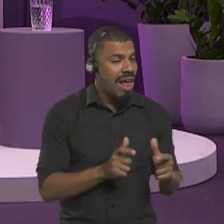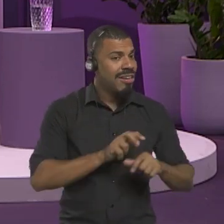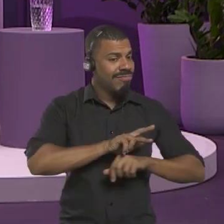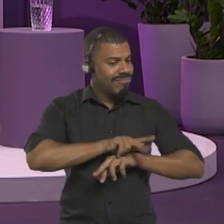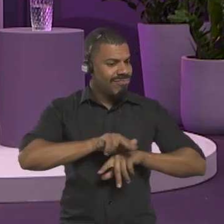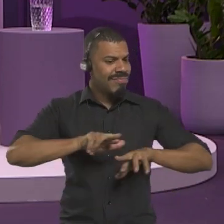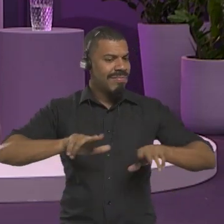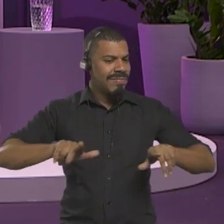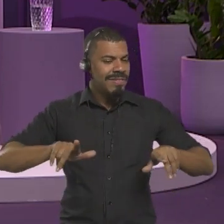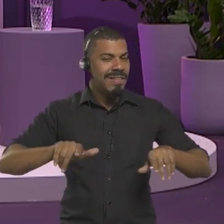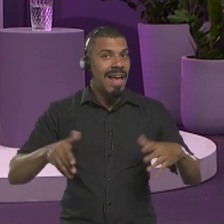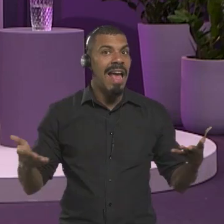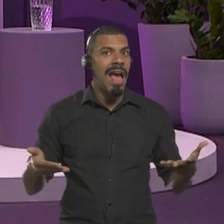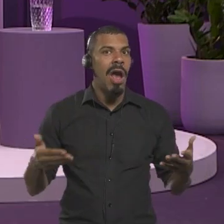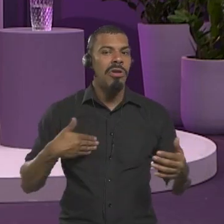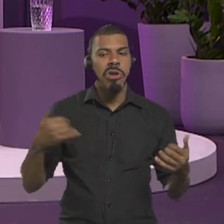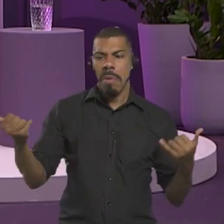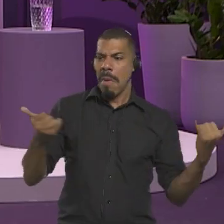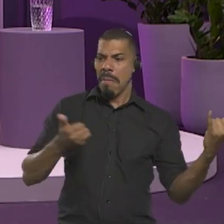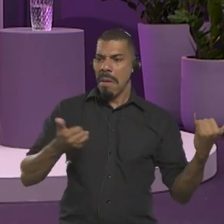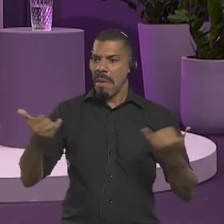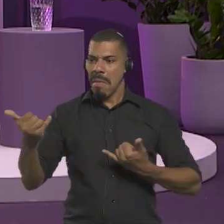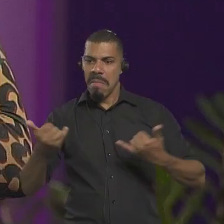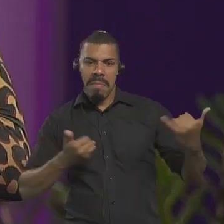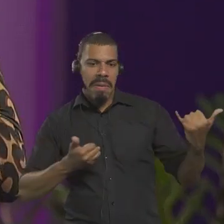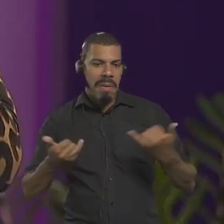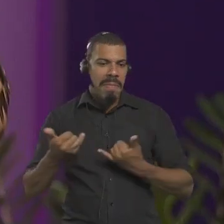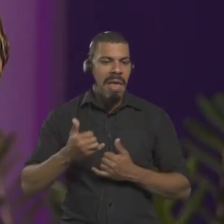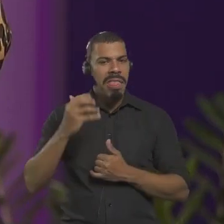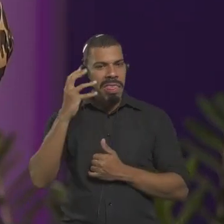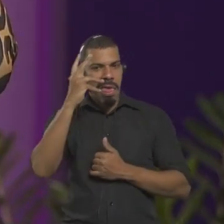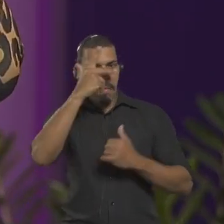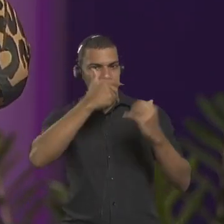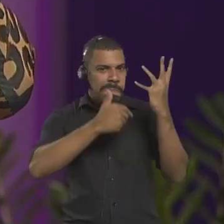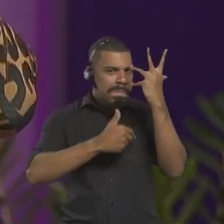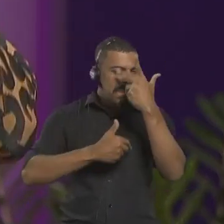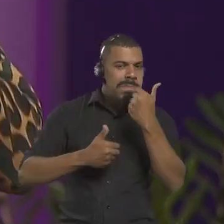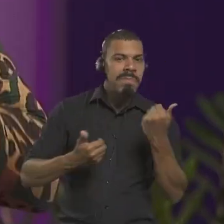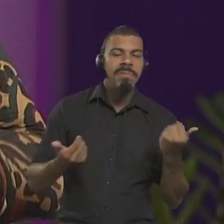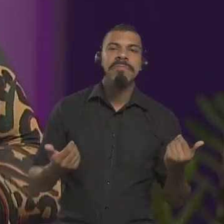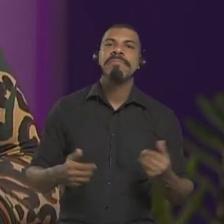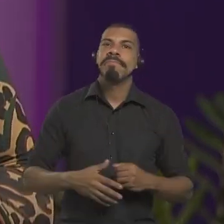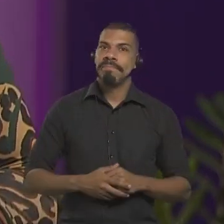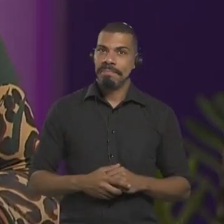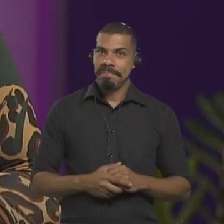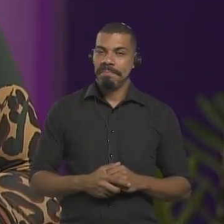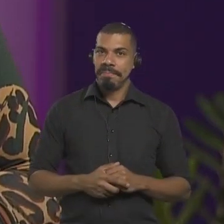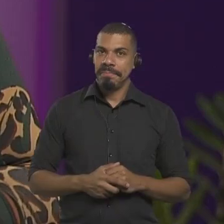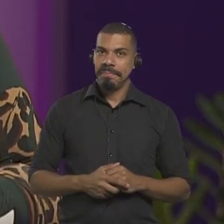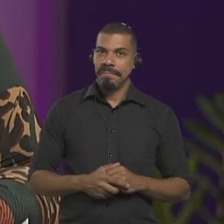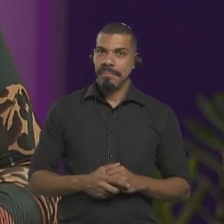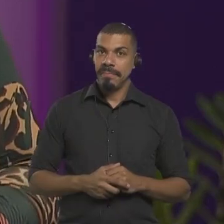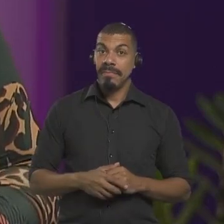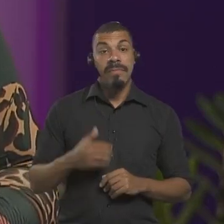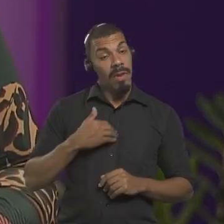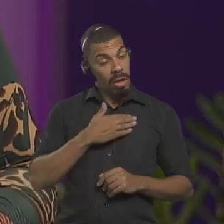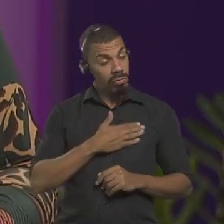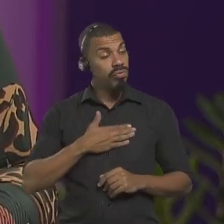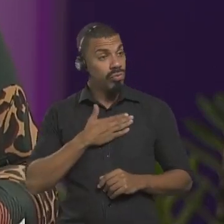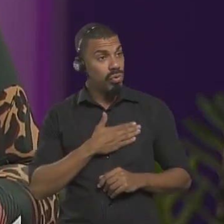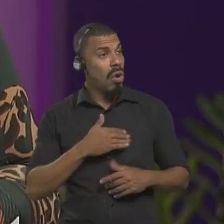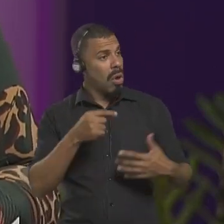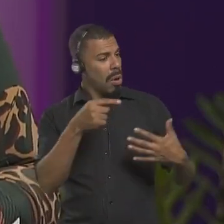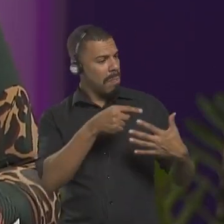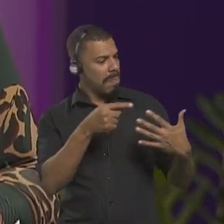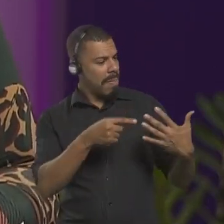eu recebo com muito amor esse linda, linda, linda, linda, linda. Mas tá bom, é? Mas é aquela história, né? Eu gosto de pontuar que a gente